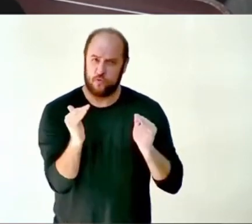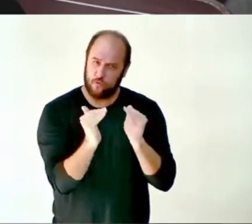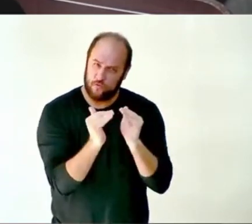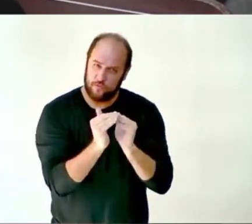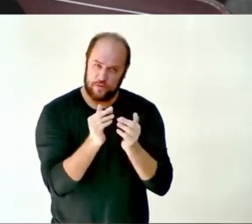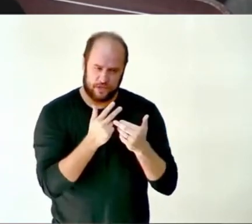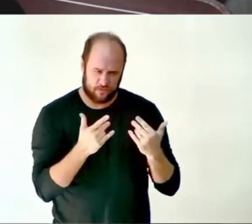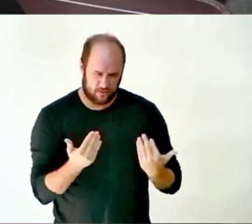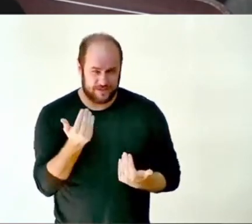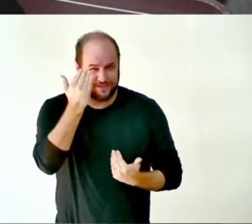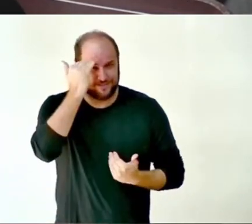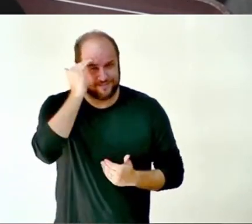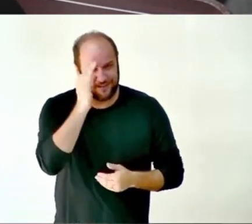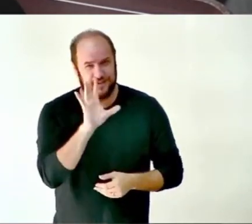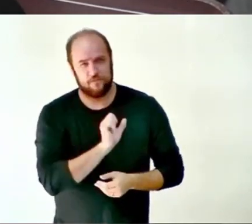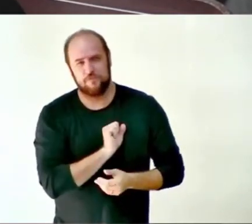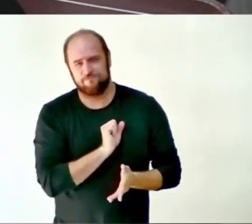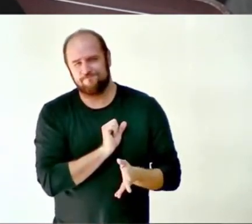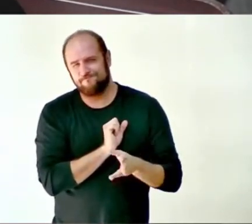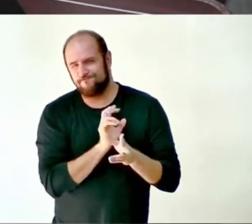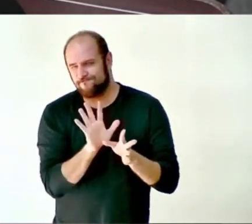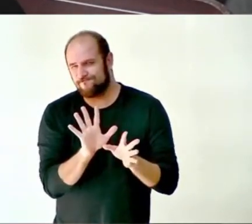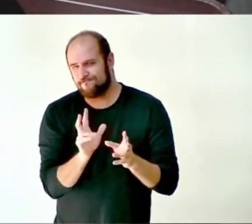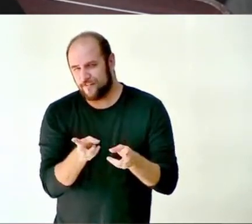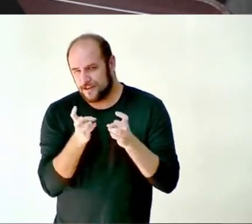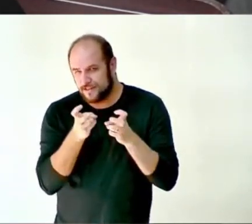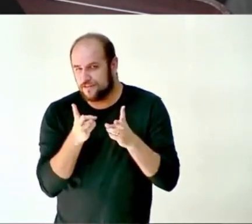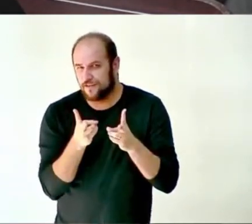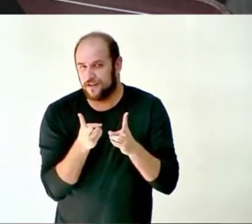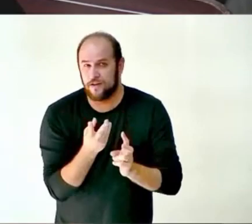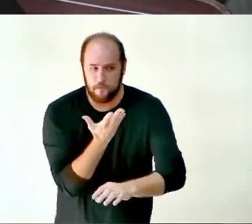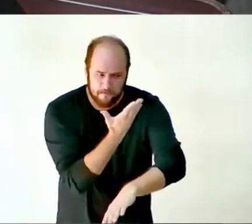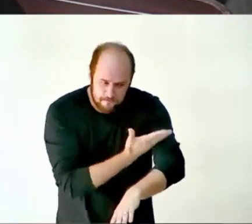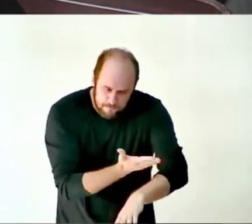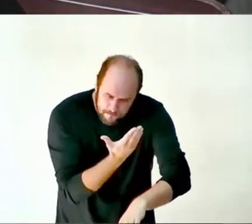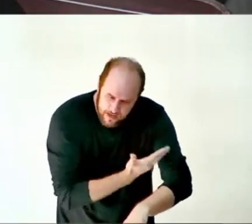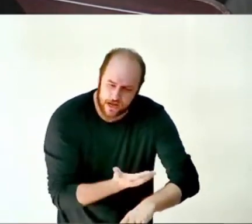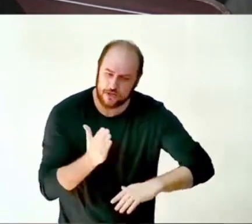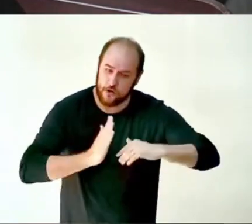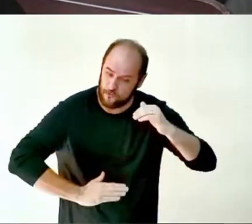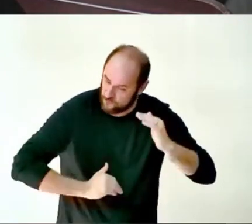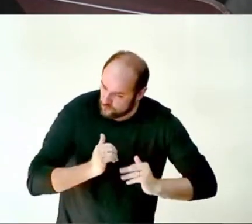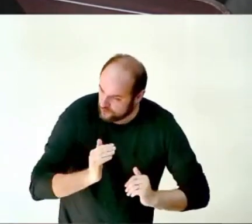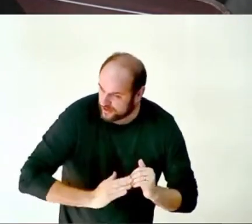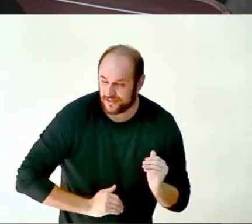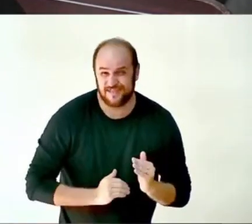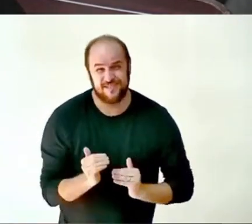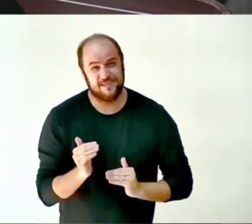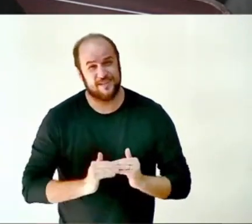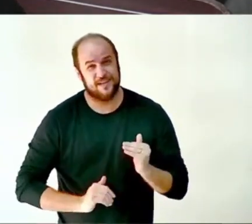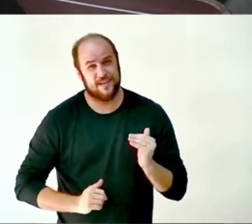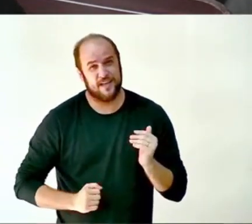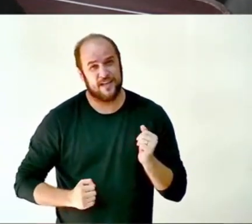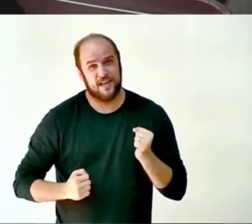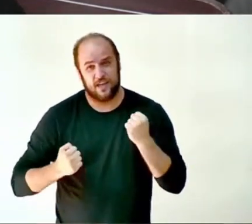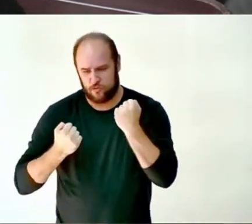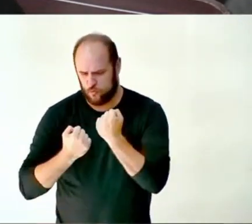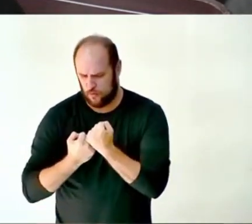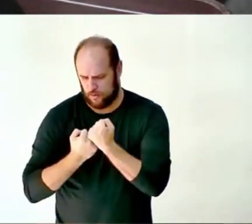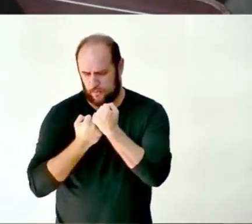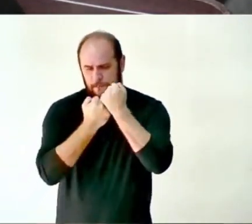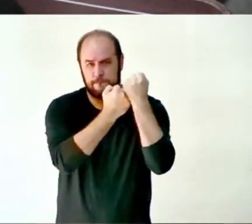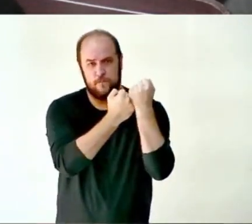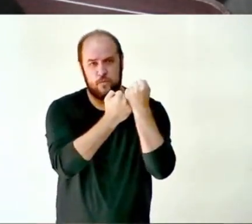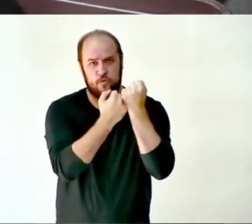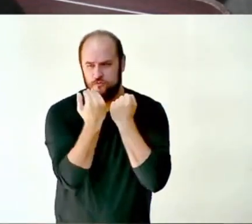amor. Você percebe? Então a prática, a ortopraxia que a gente diz, ela está ancorada na ortodoxia.